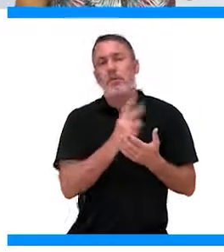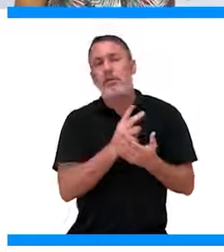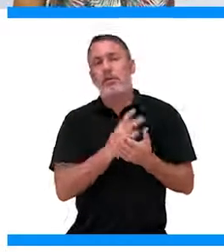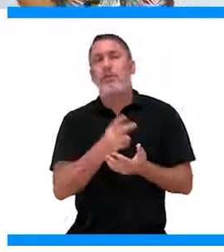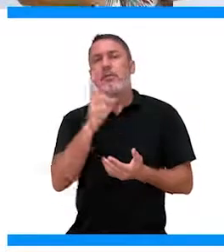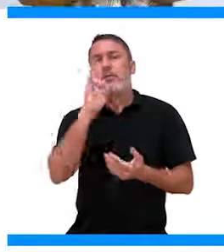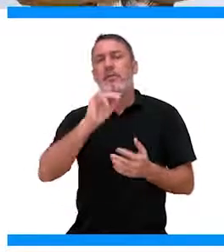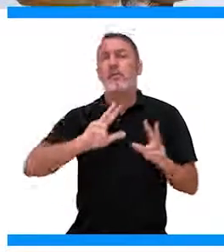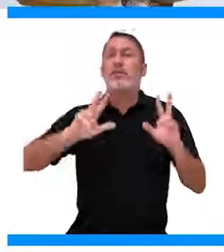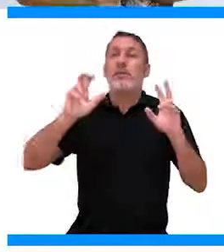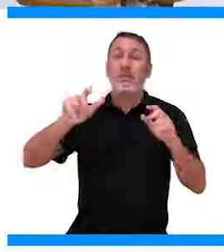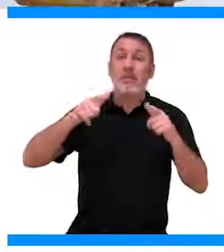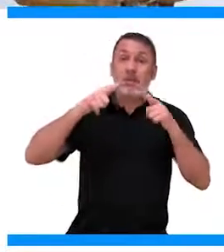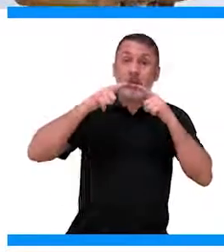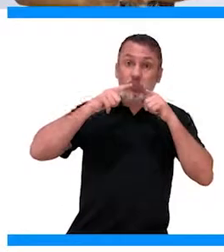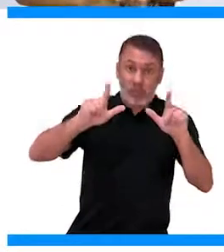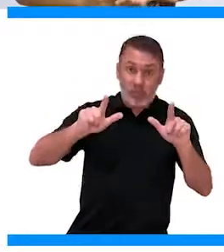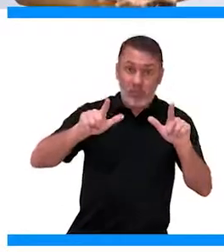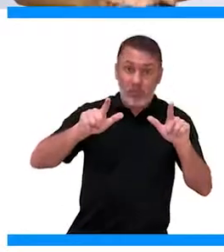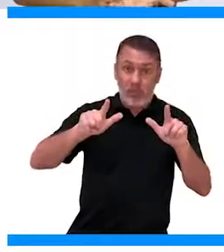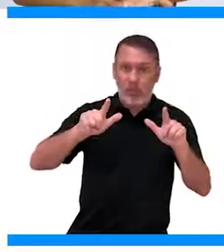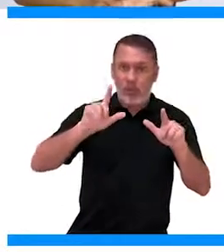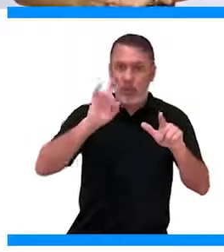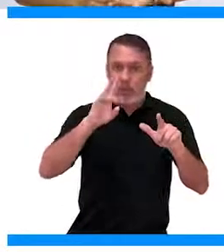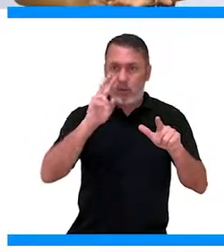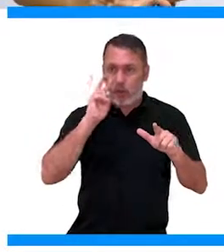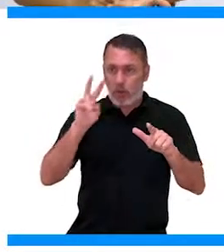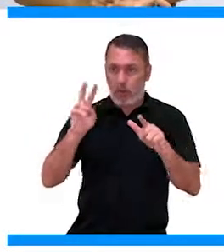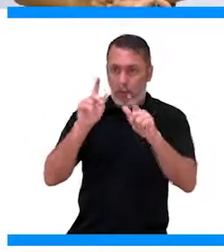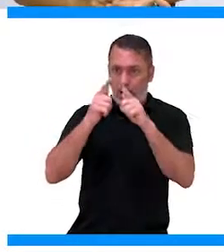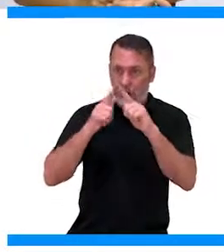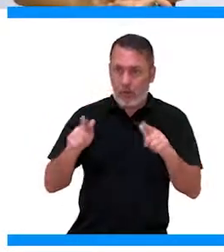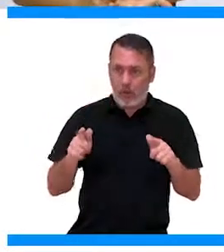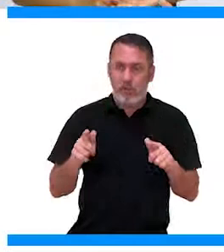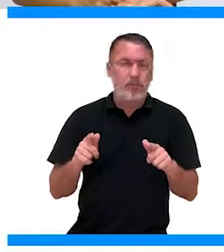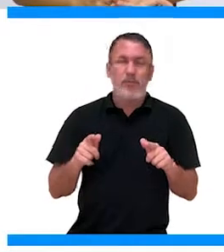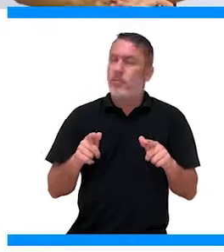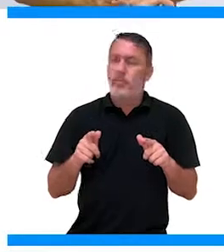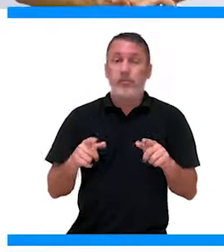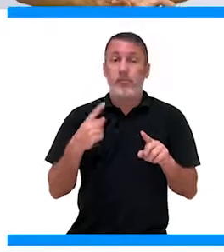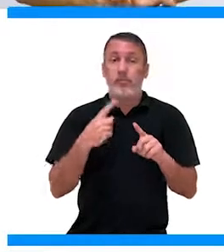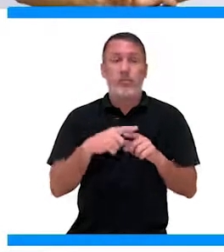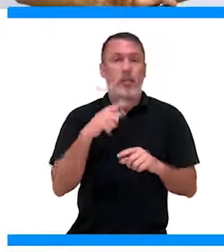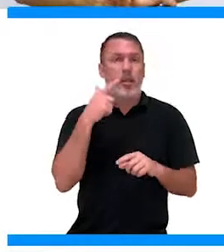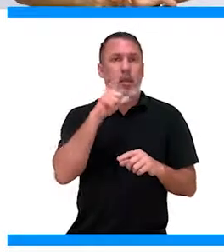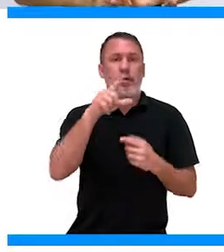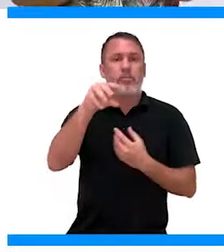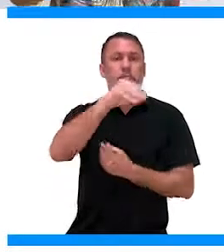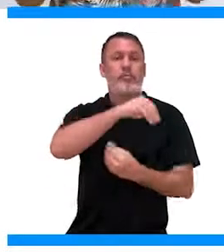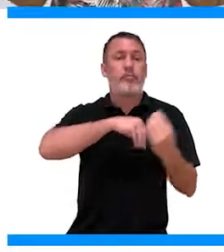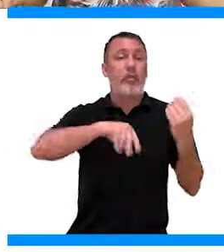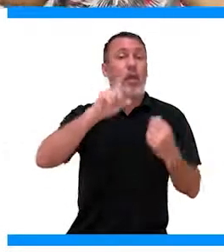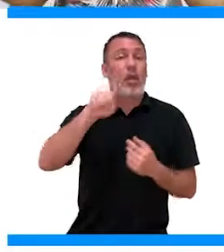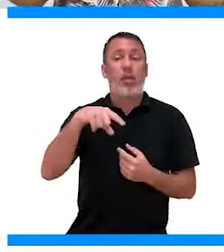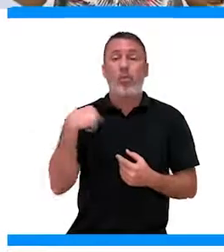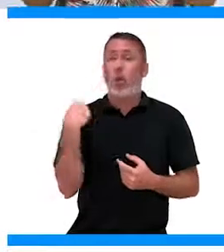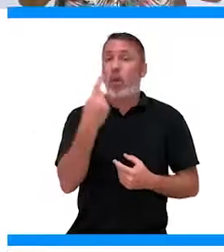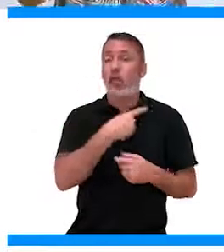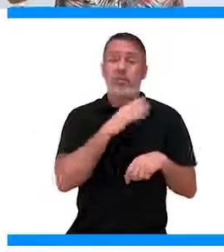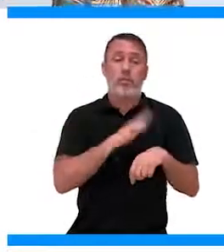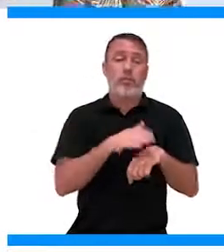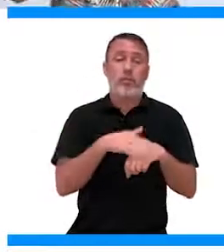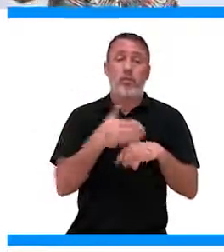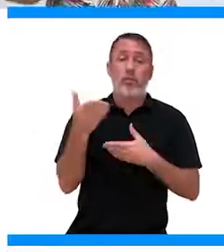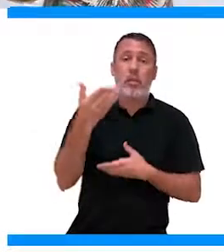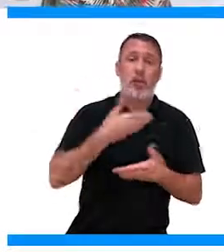a gente vai falar sobre a linguagem, a gente não pode olhar só para a gramática, porque a língua somos nós que fazemos nas